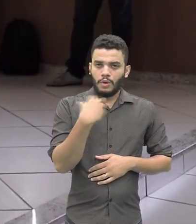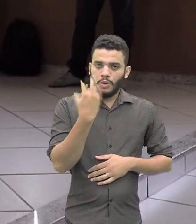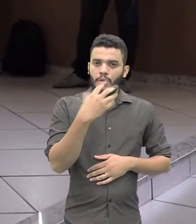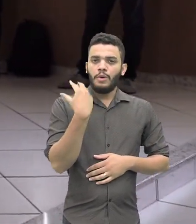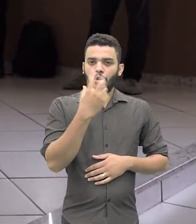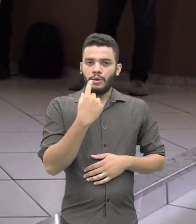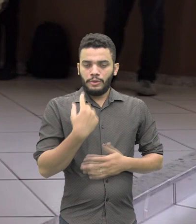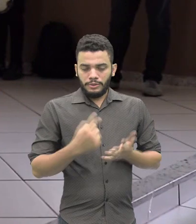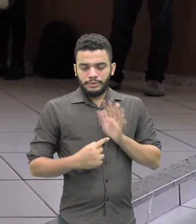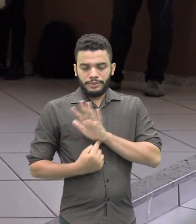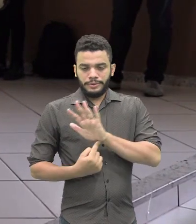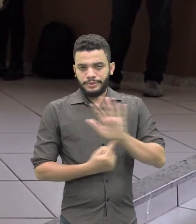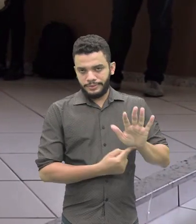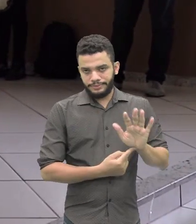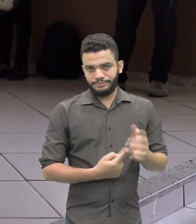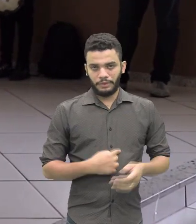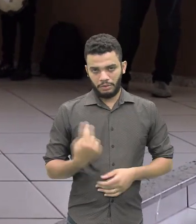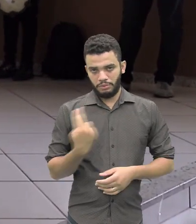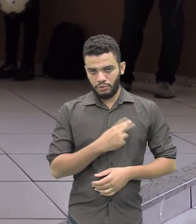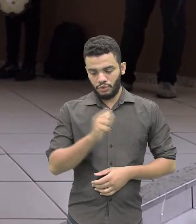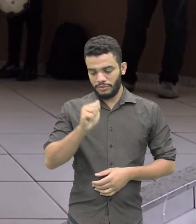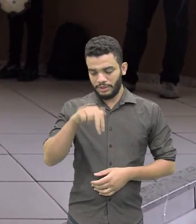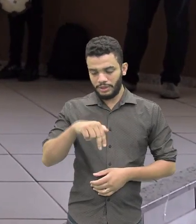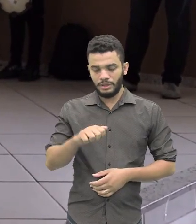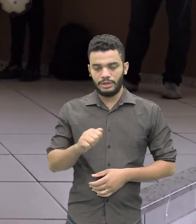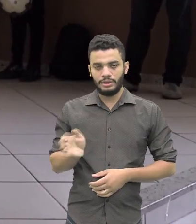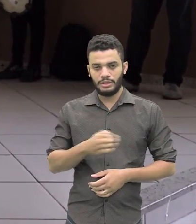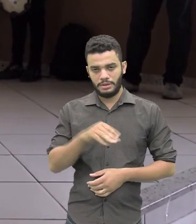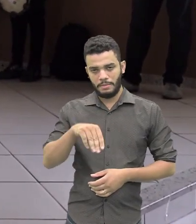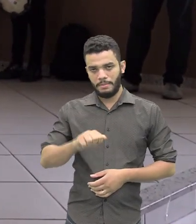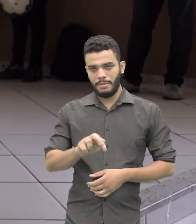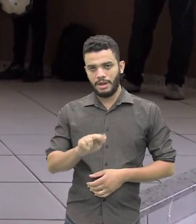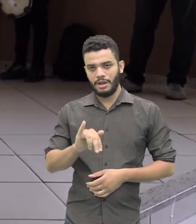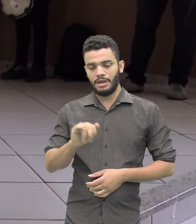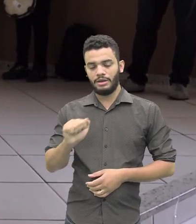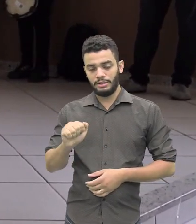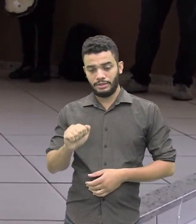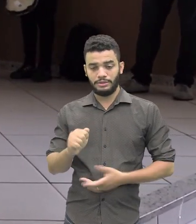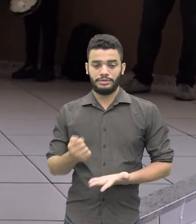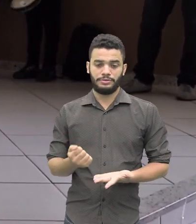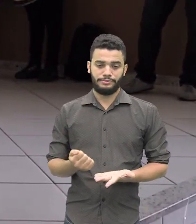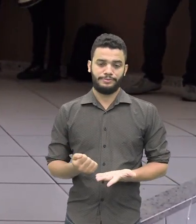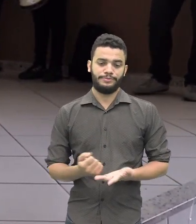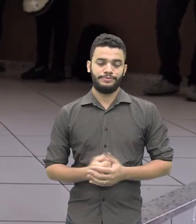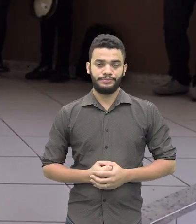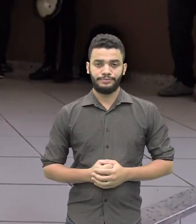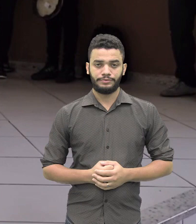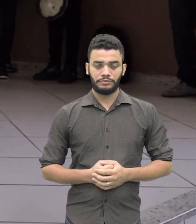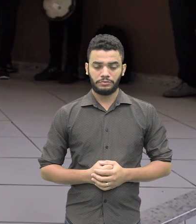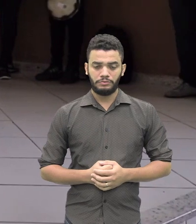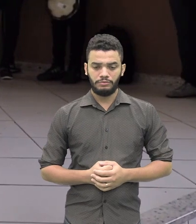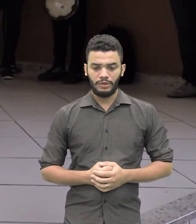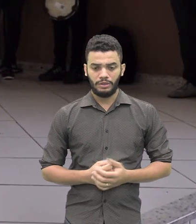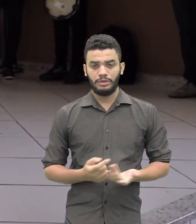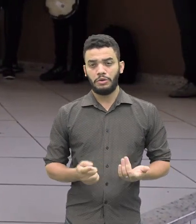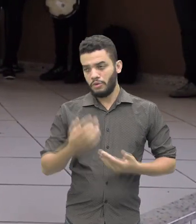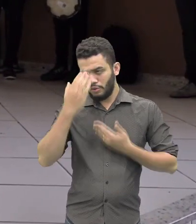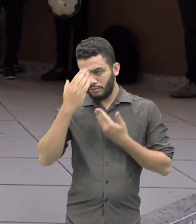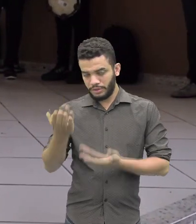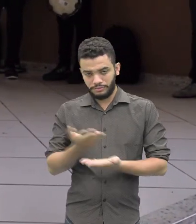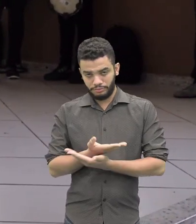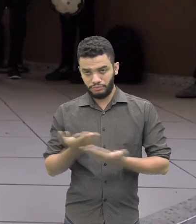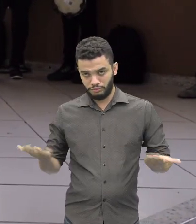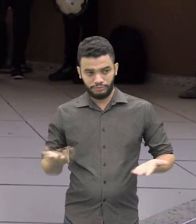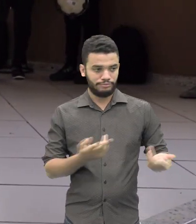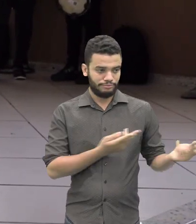e eu sou a Ana Maria e o Eric que é também dos instrumentos muito obrigada pelo